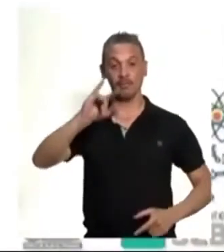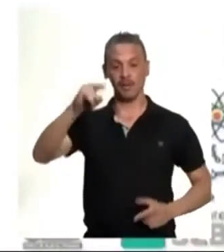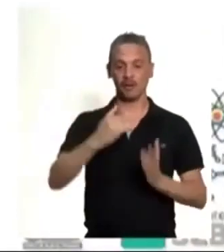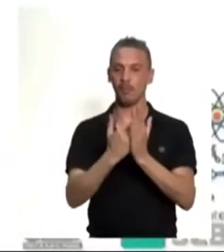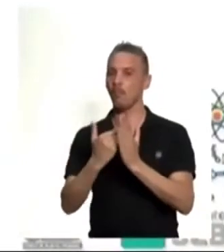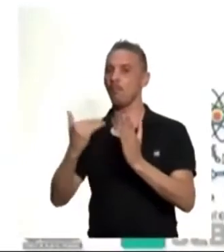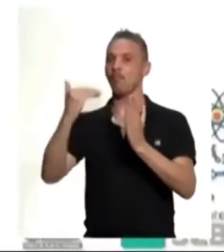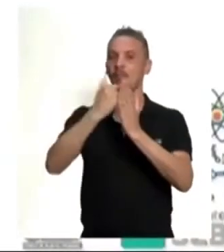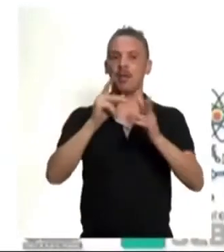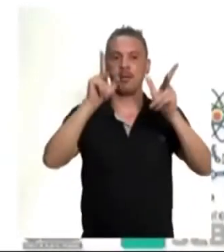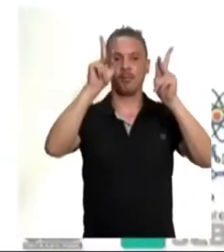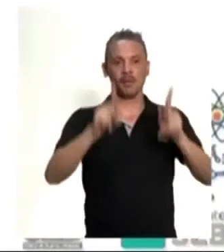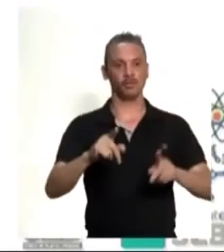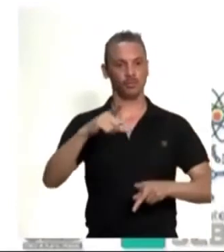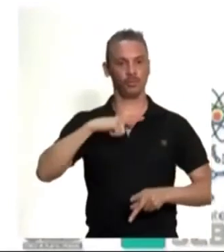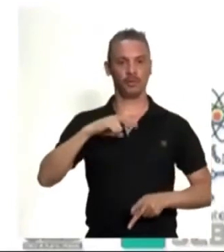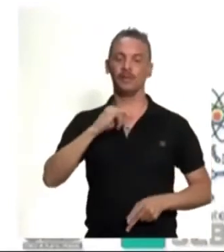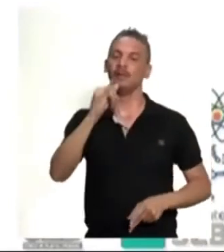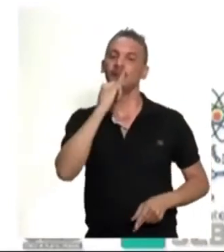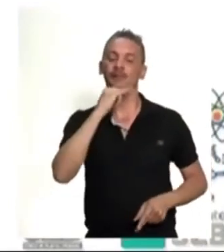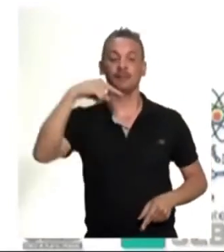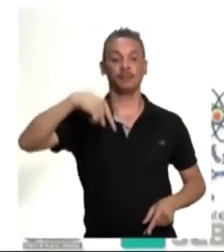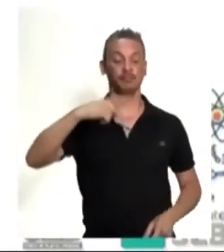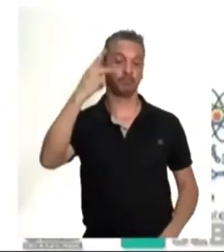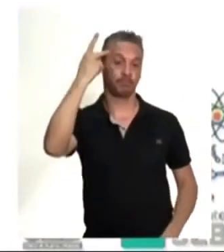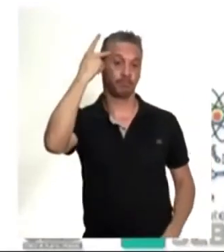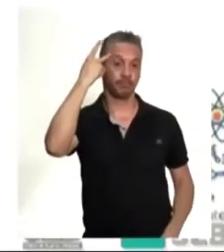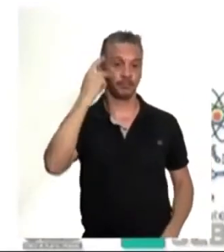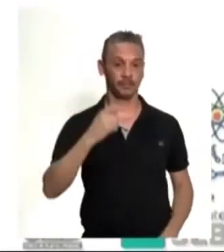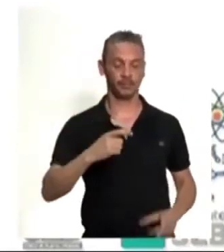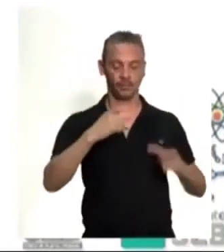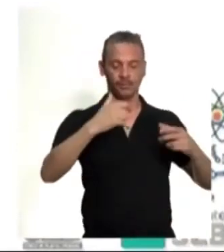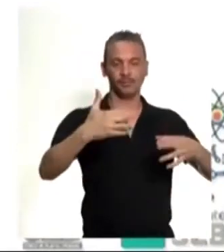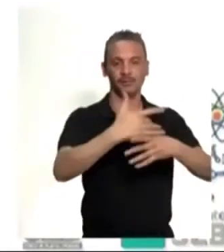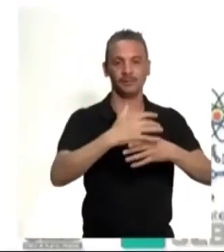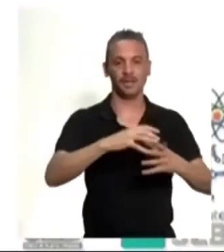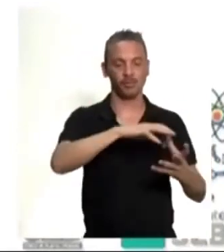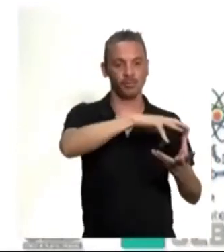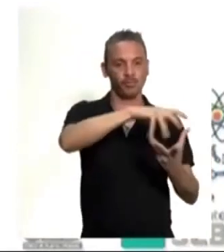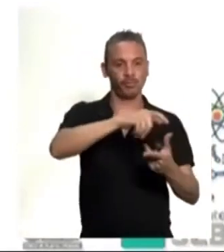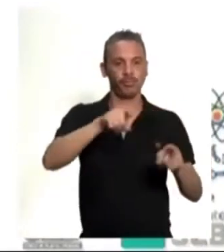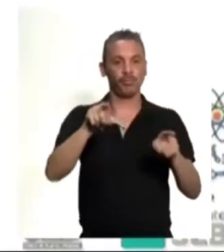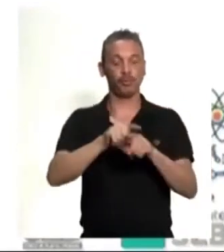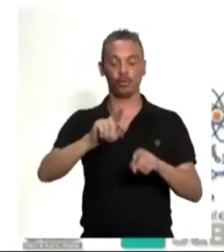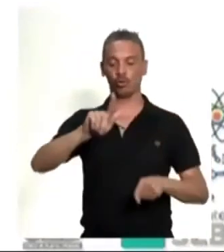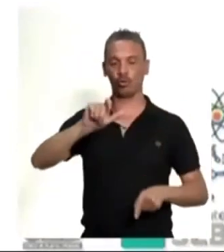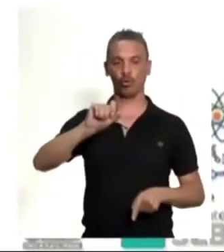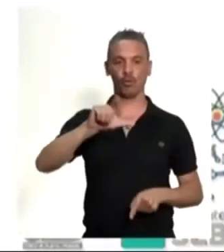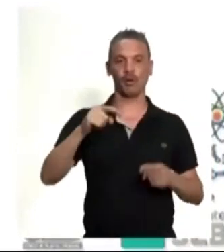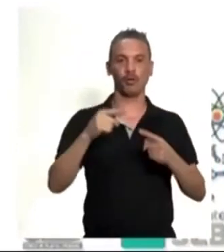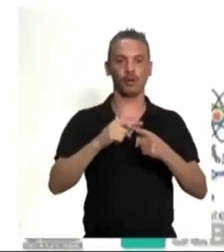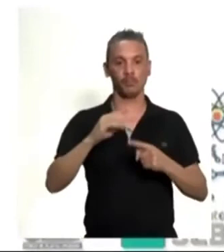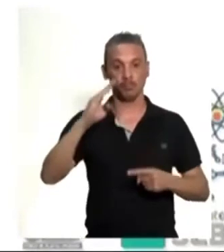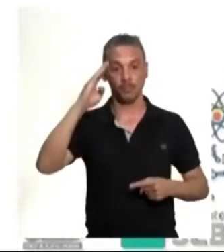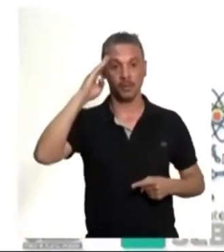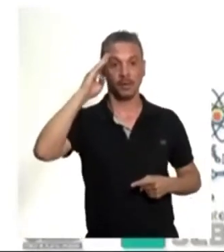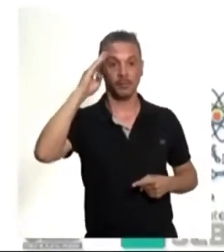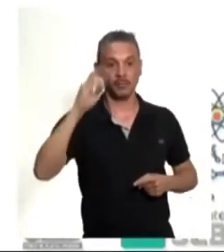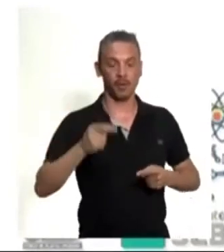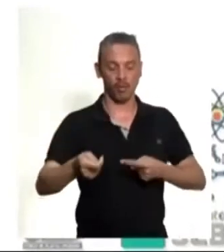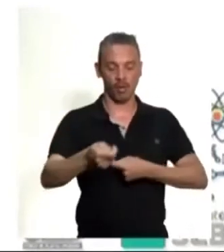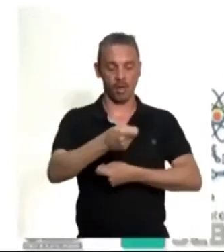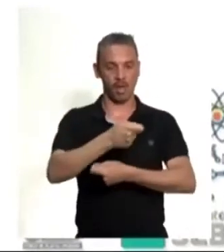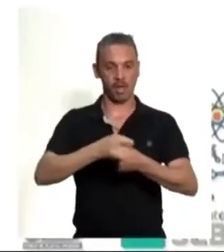10 milhões de habitantes. Cidades globais são definidas pela relevância econômica